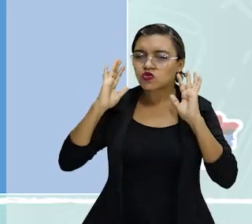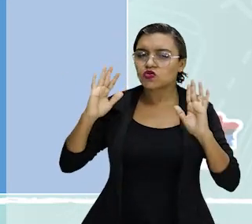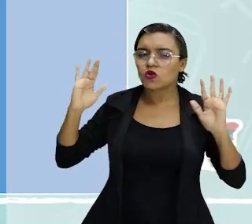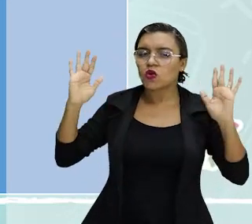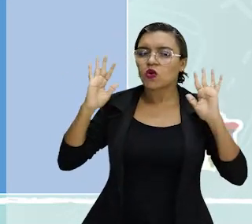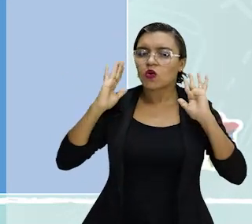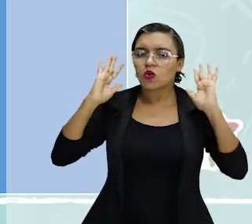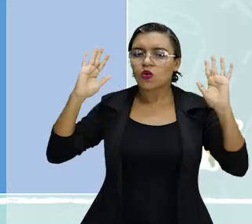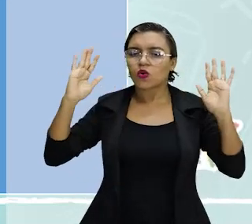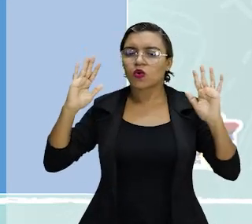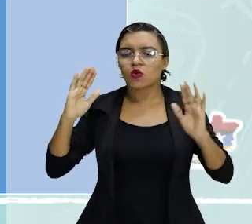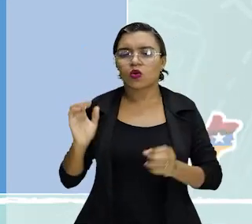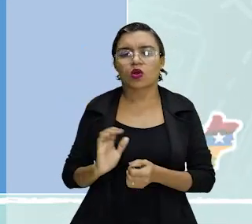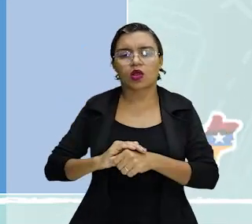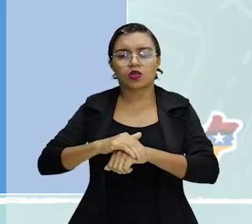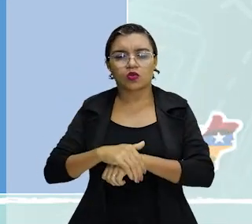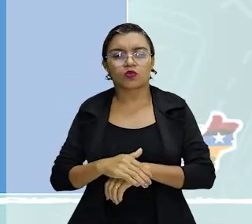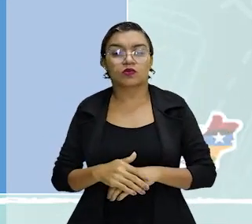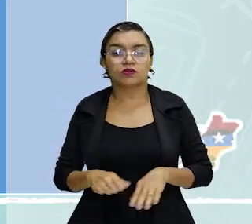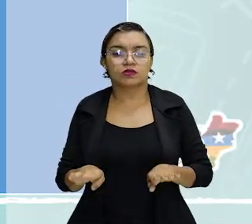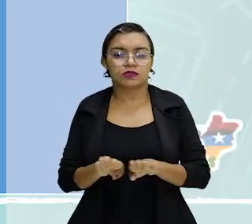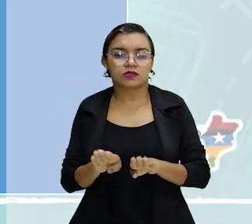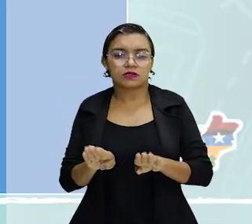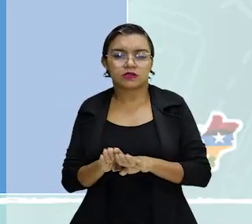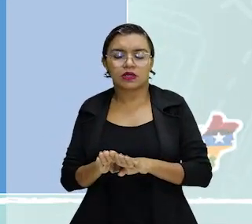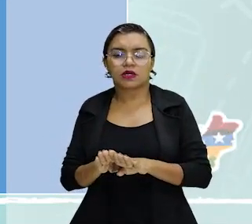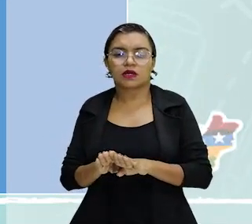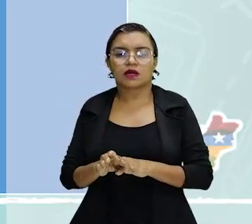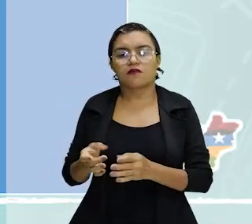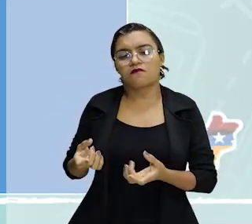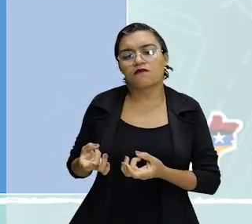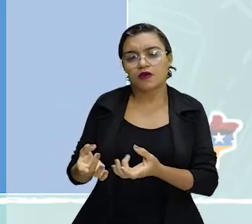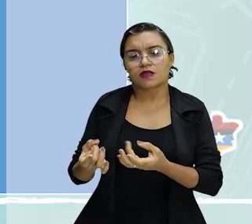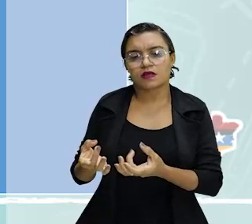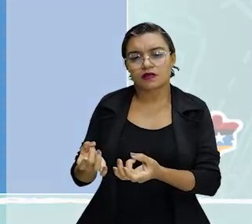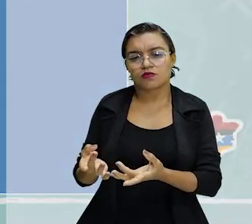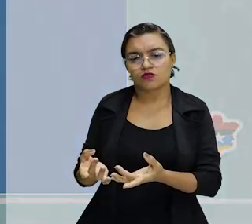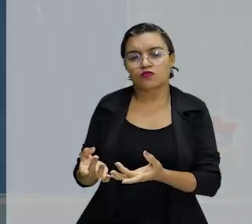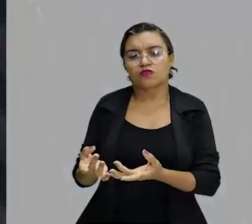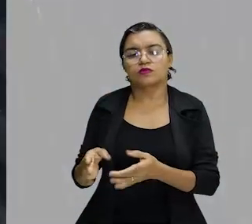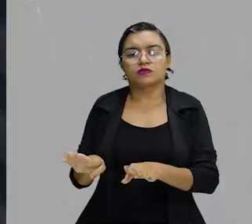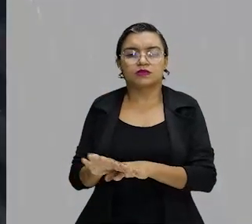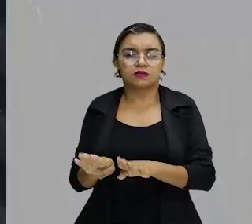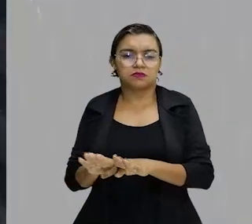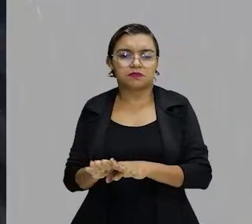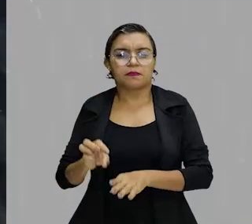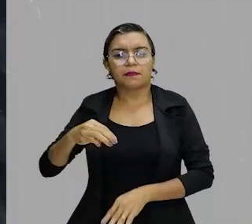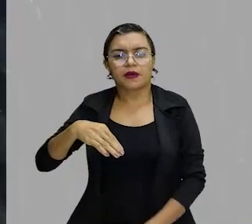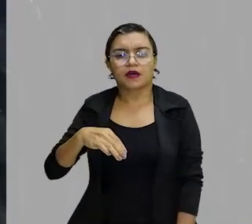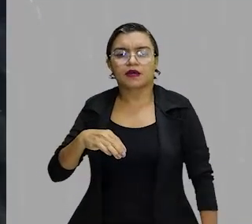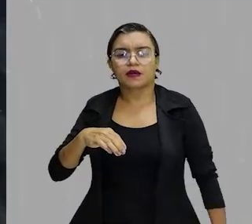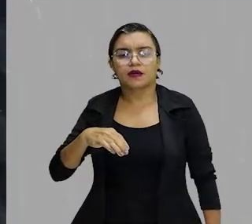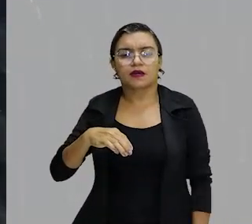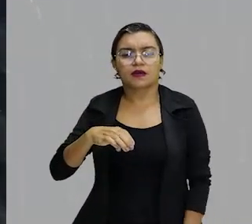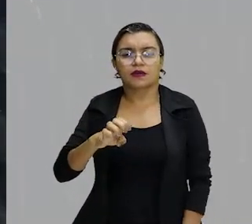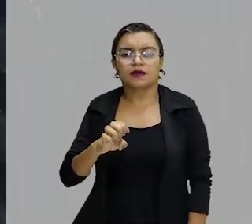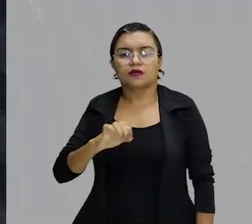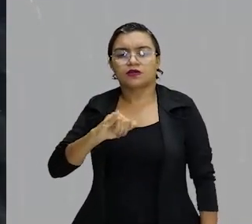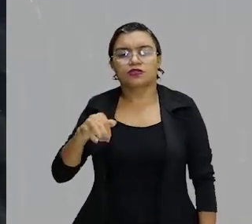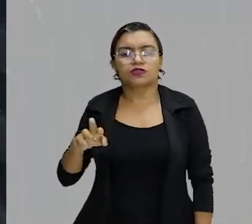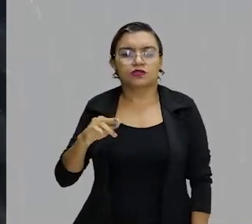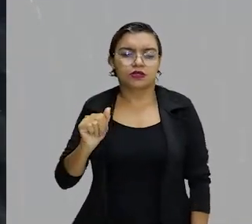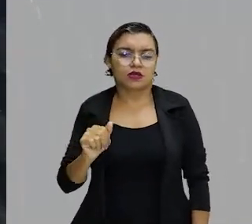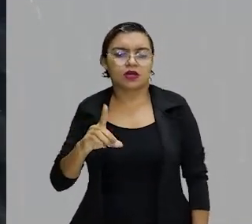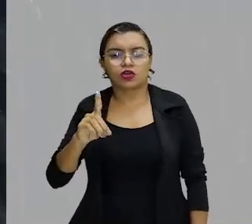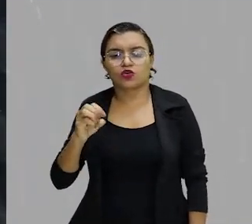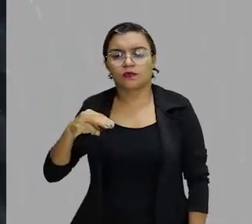Verão, Tudo Bem Quando Acaba Bem, O Mercador de Veneza, A Megera Domada. A Megera Domada, inclusive, serviu de